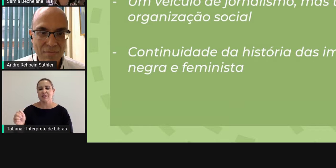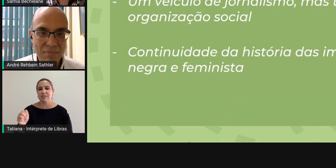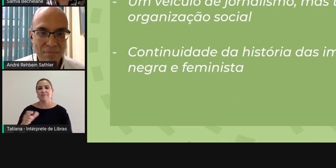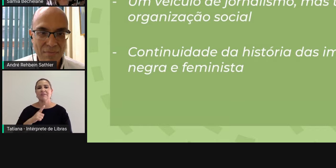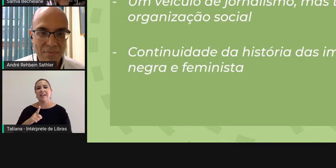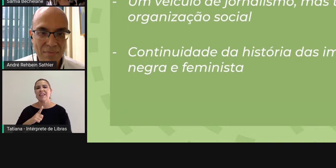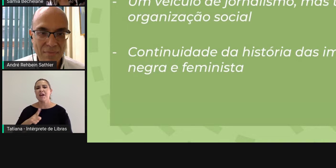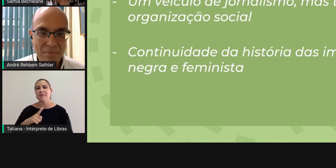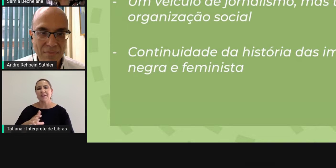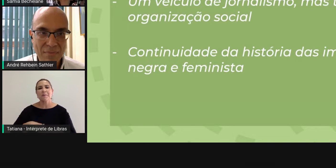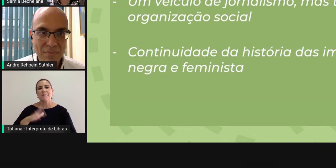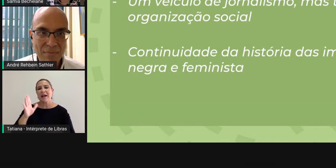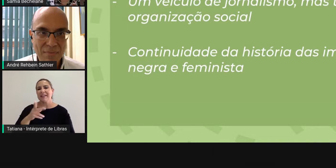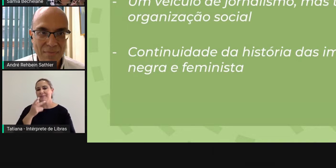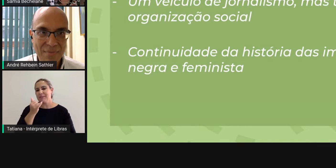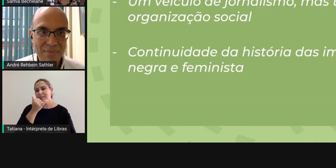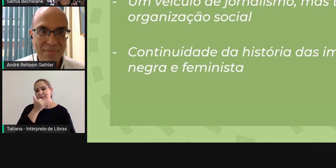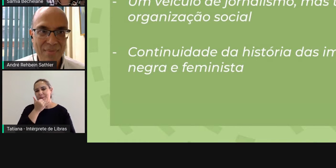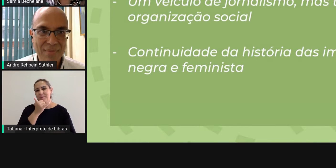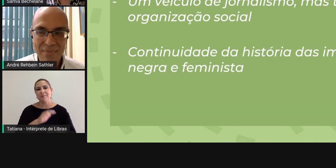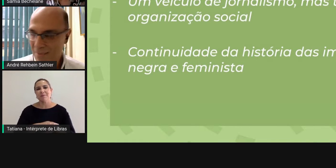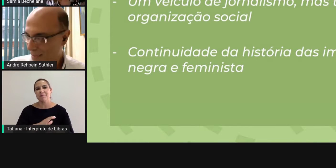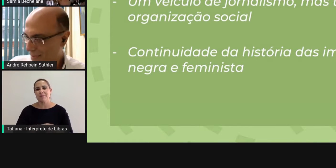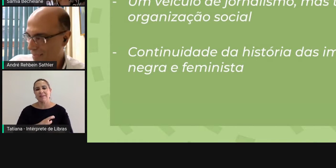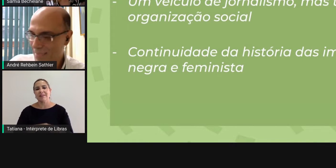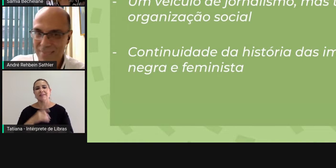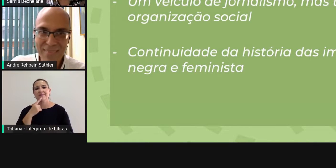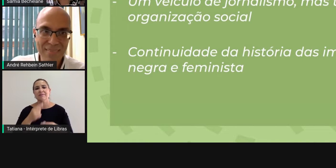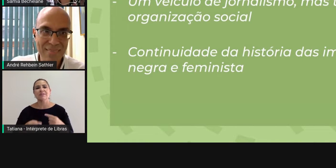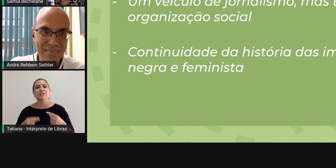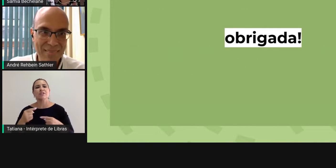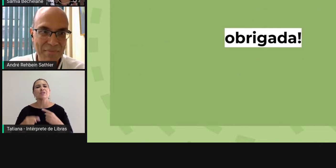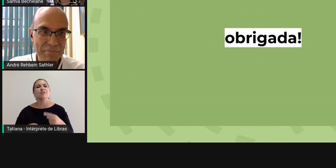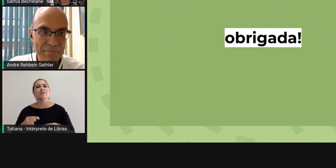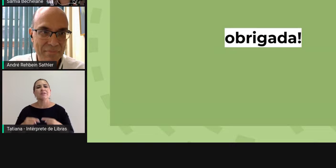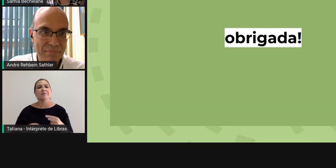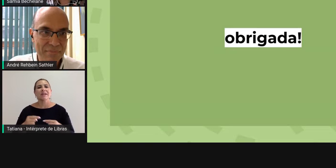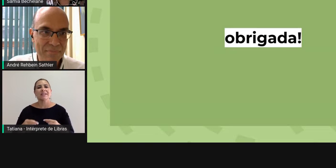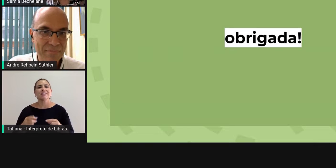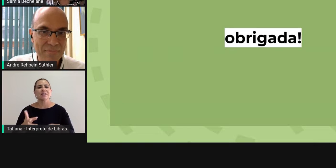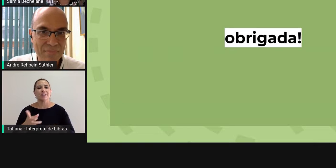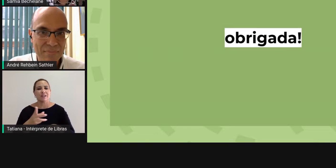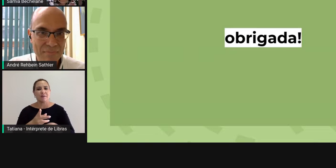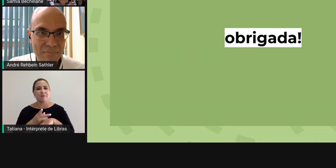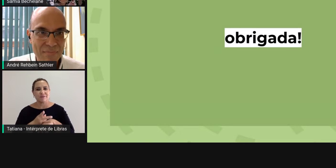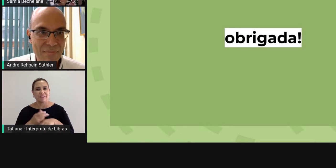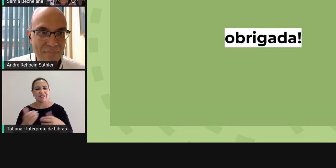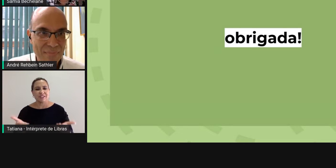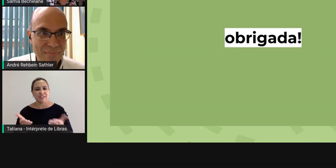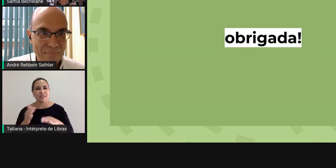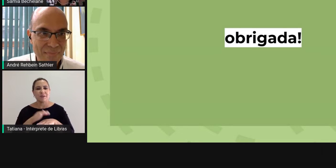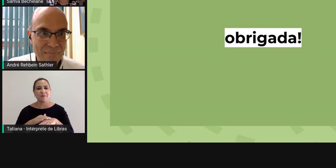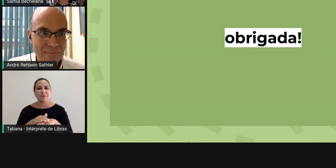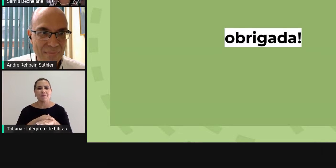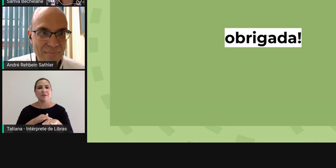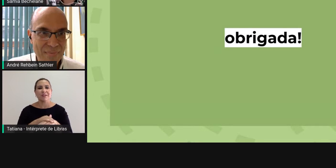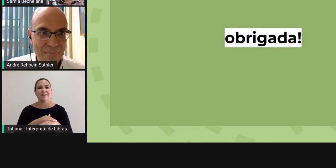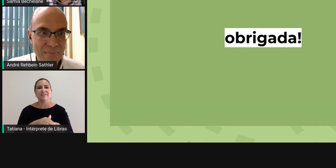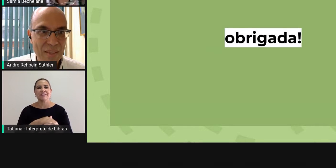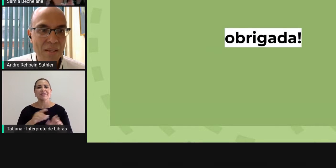mais a falar, mas o tempo é curto também, talvez no debate a gente pode aprofundar, e estou aí à disposição para conversar sobre a pesquisa